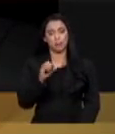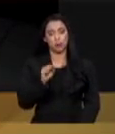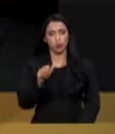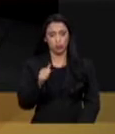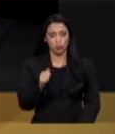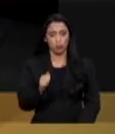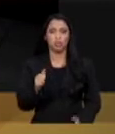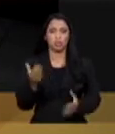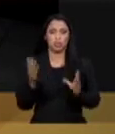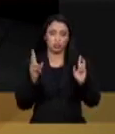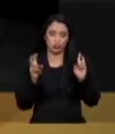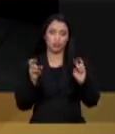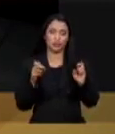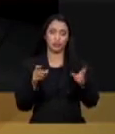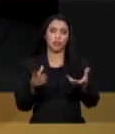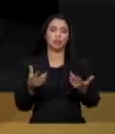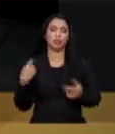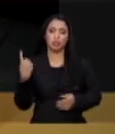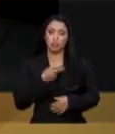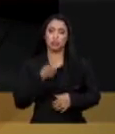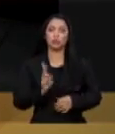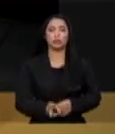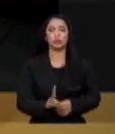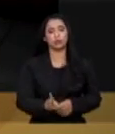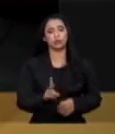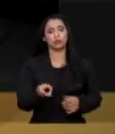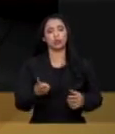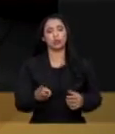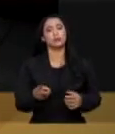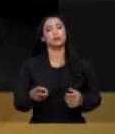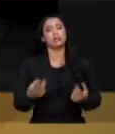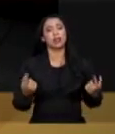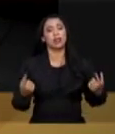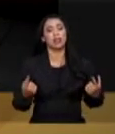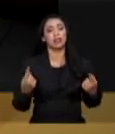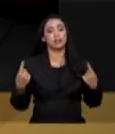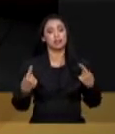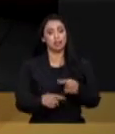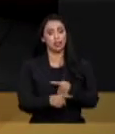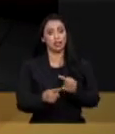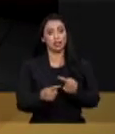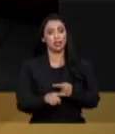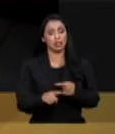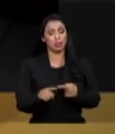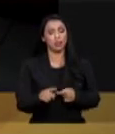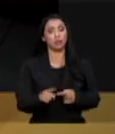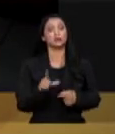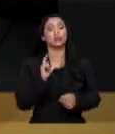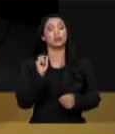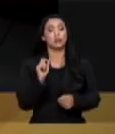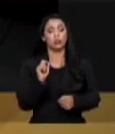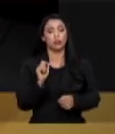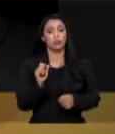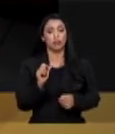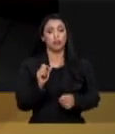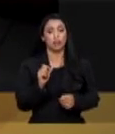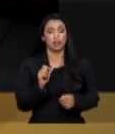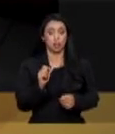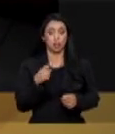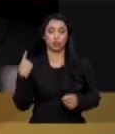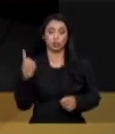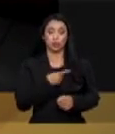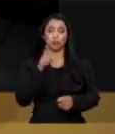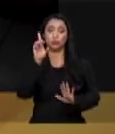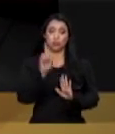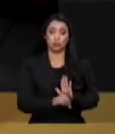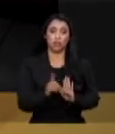novos e constantes ataques aos nossos direitos constitucionais, sobretudo nosso direito originário às terras tradicionalmente ocupadas. Pois, no